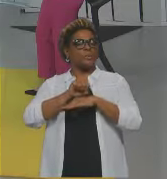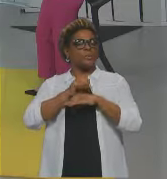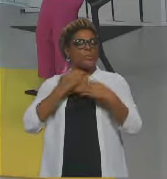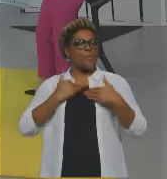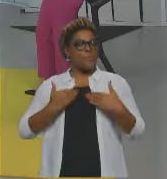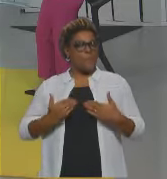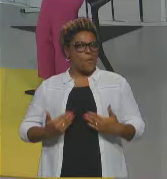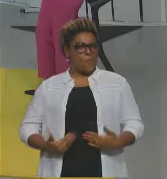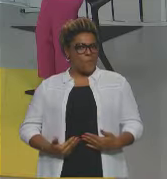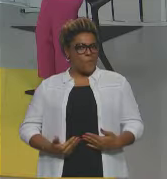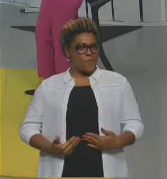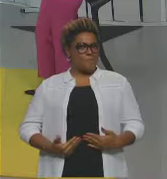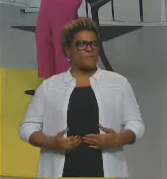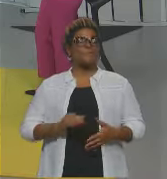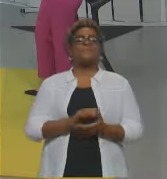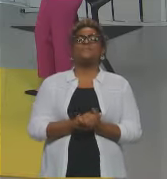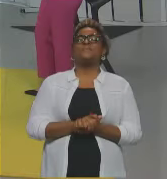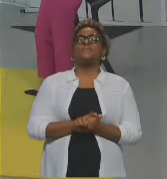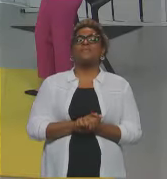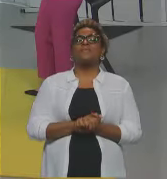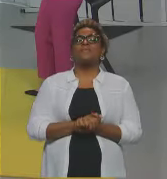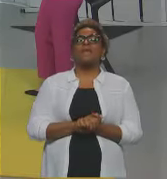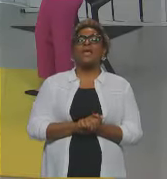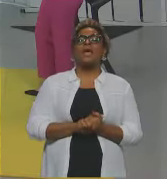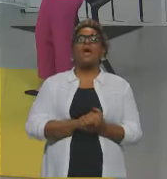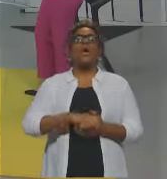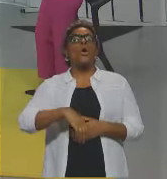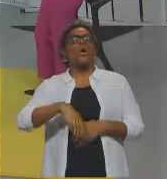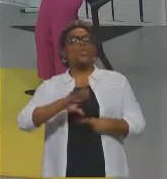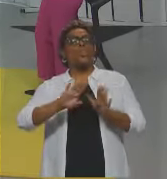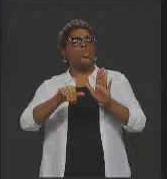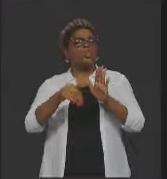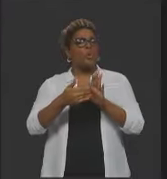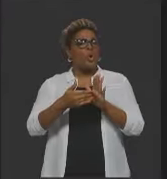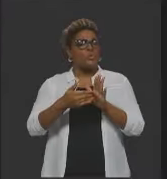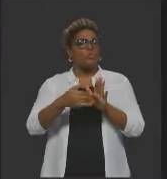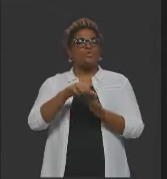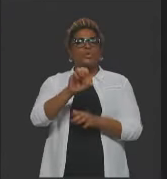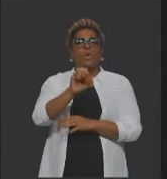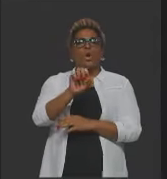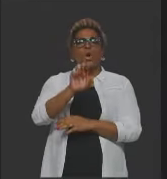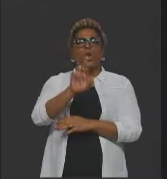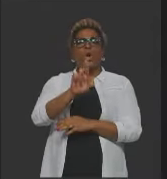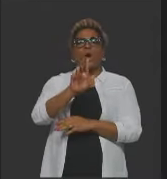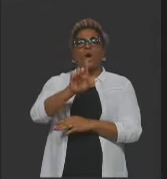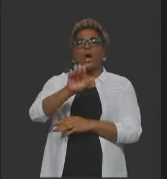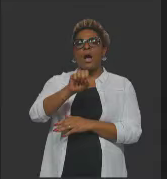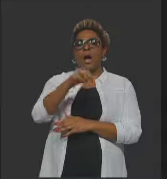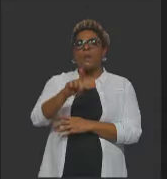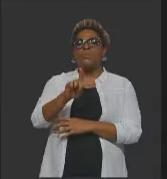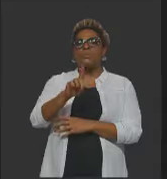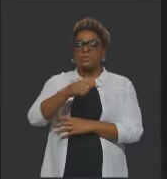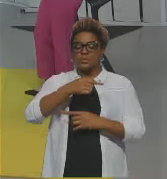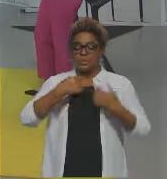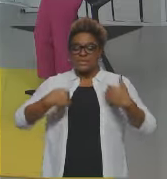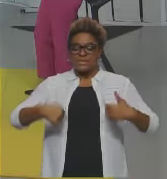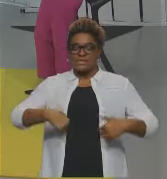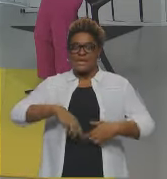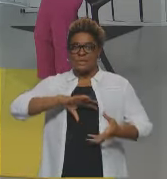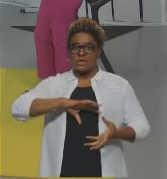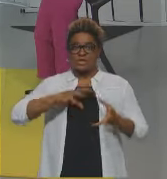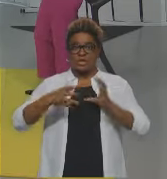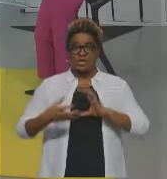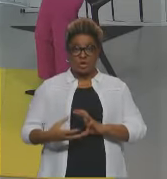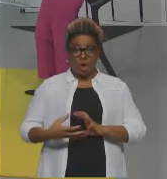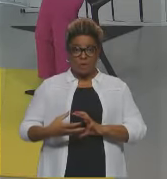Os órgãos do sistema digestório podem ser divididos em... Falamos aqui que o